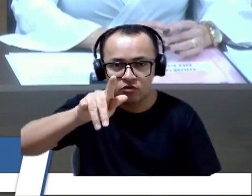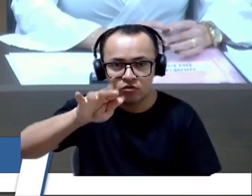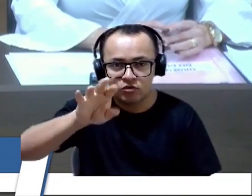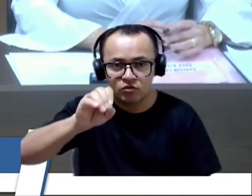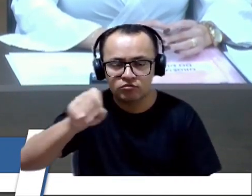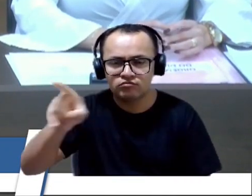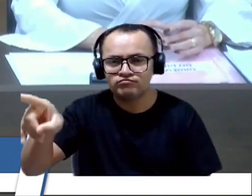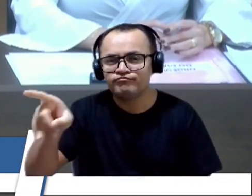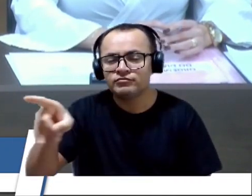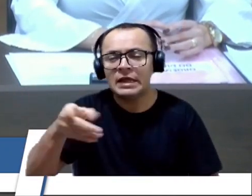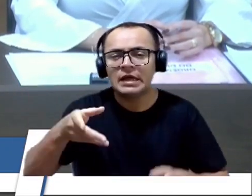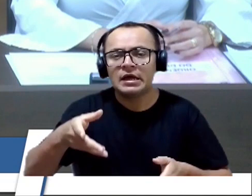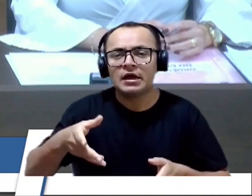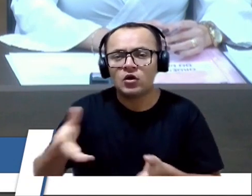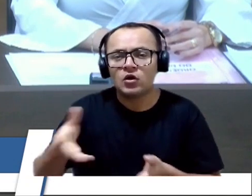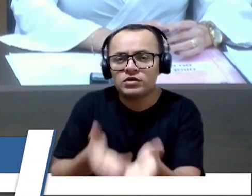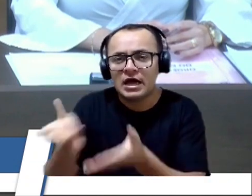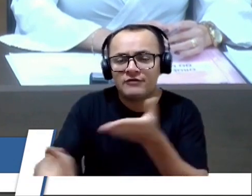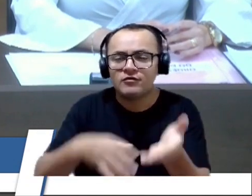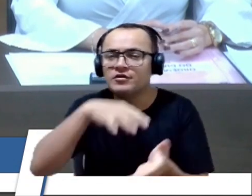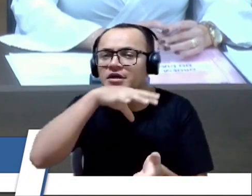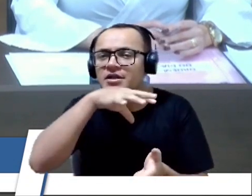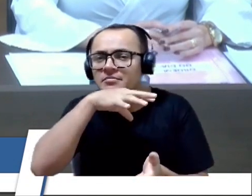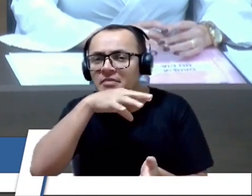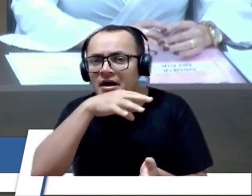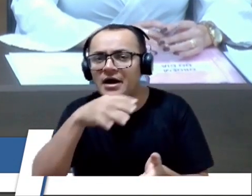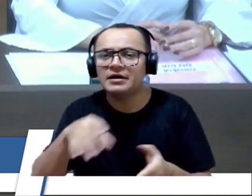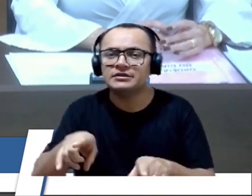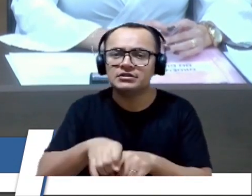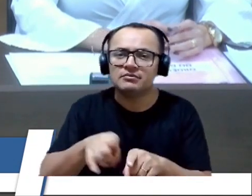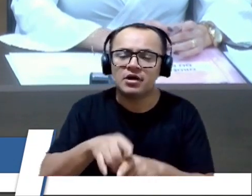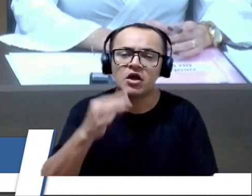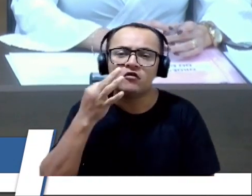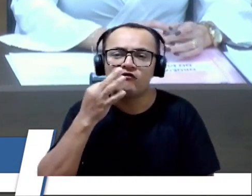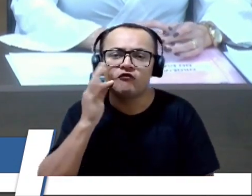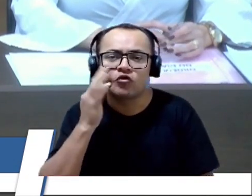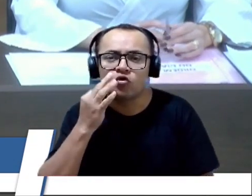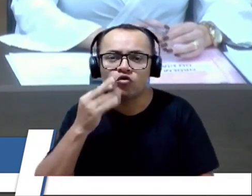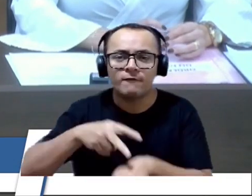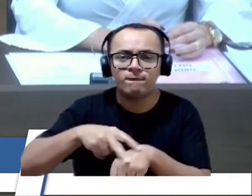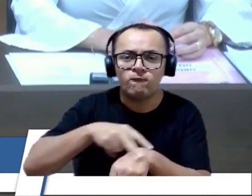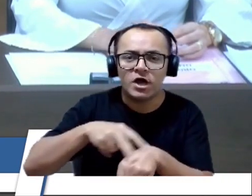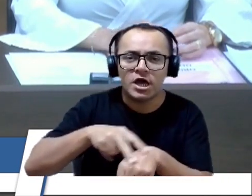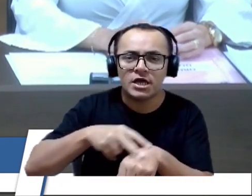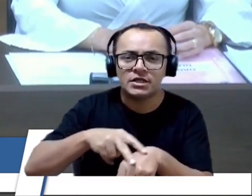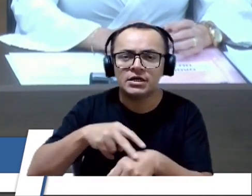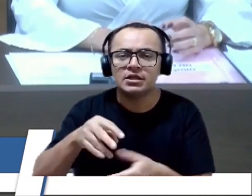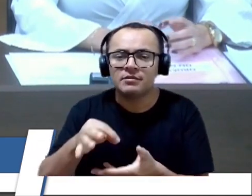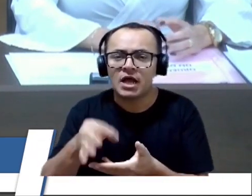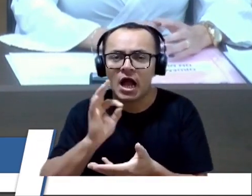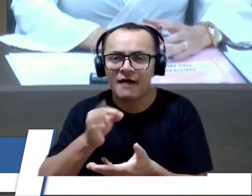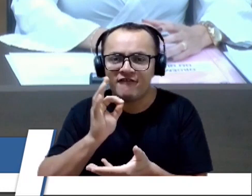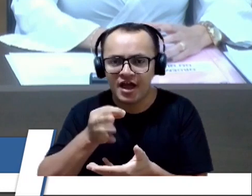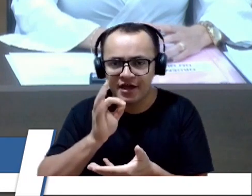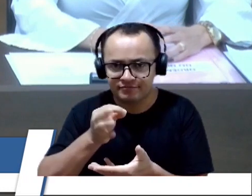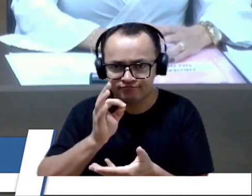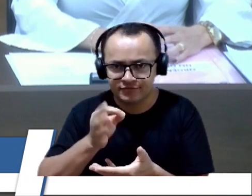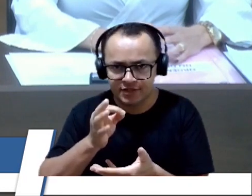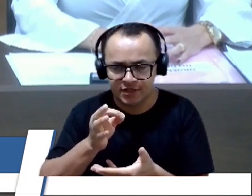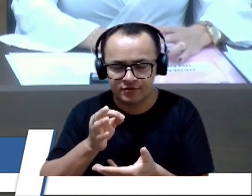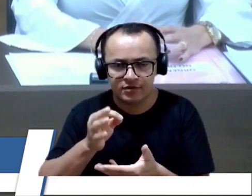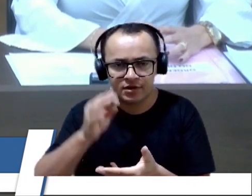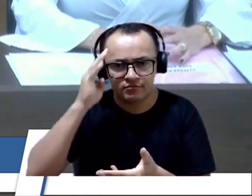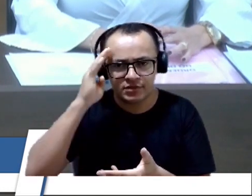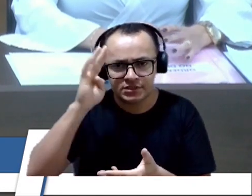animais locais, cultivavam frutas, verduras e café, e principalmente bases fortes